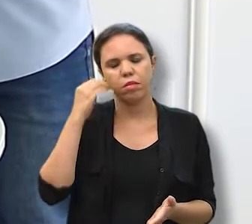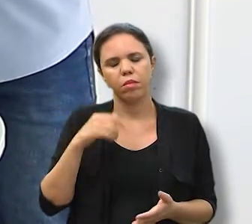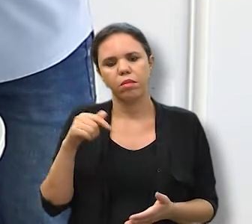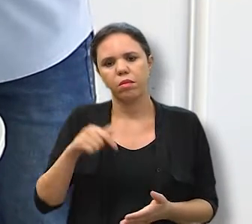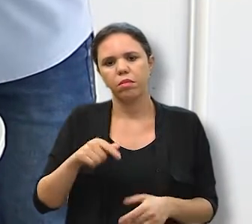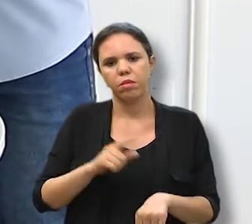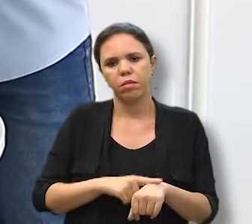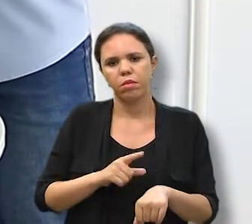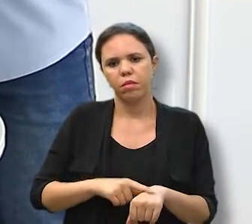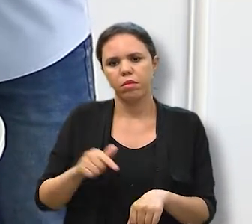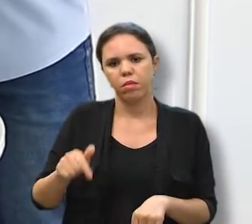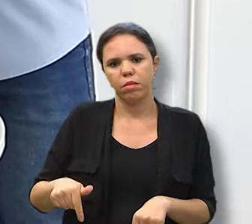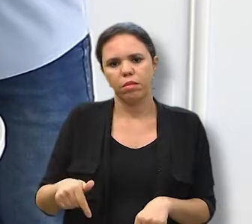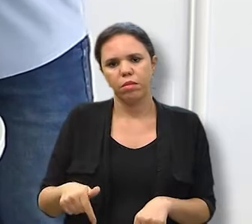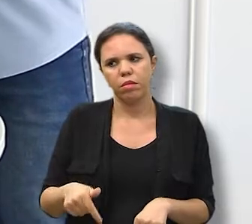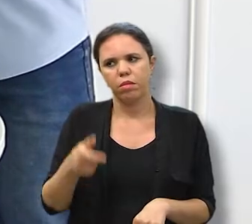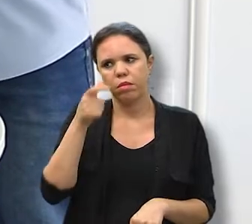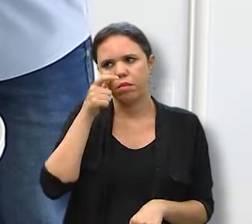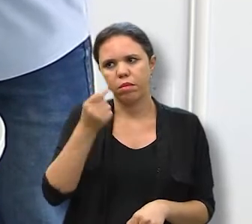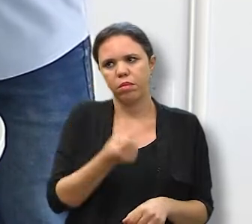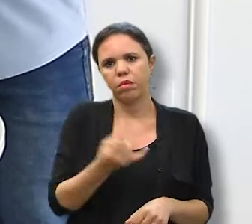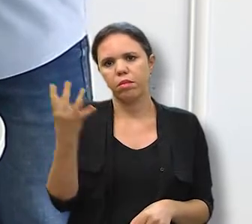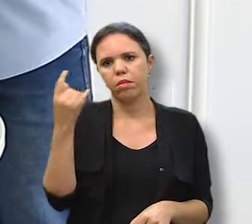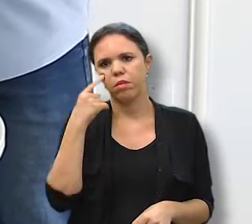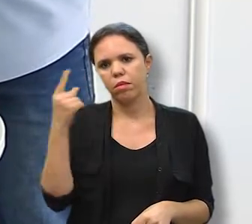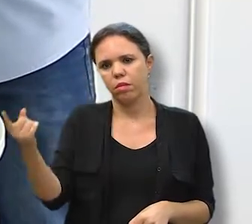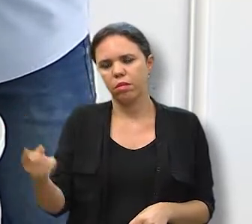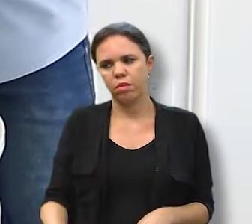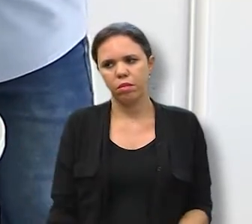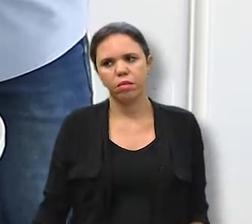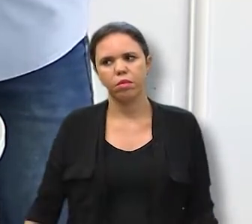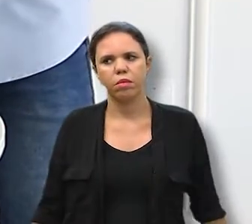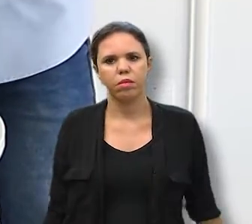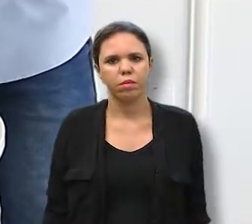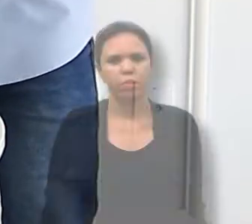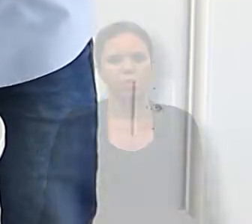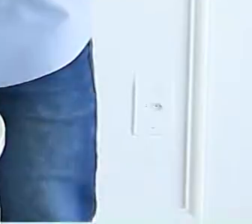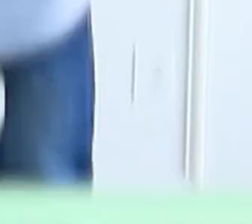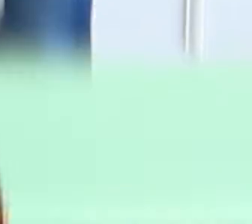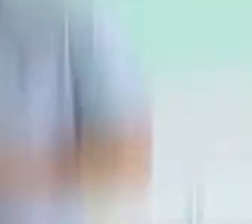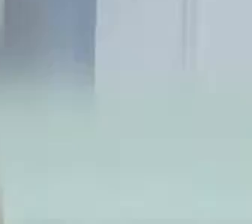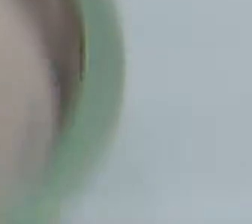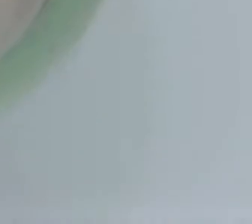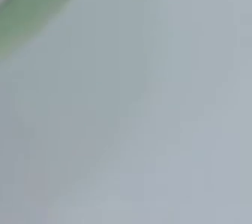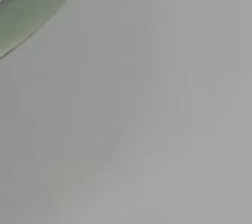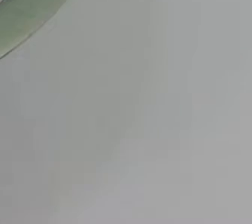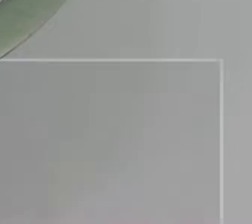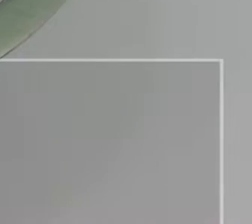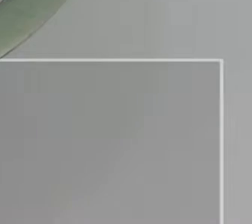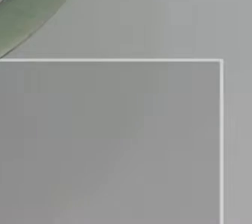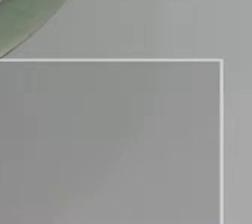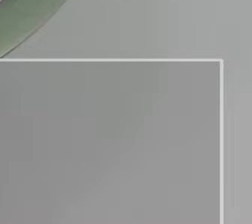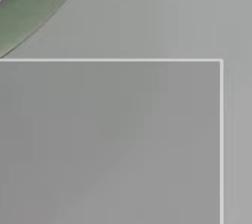este momento é o momento de ver as quantidades. Vamos passar? Vamos lá. Olha aí.